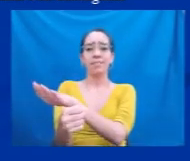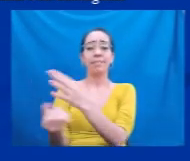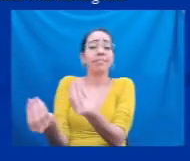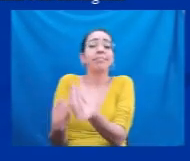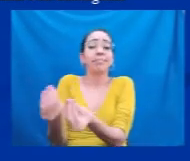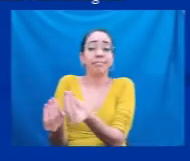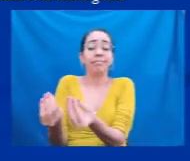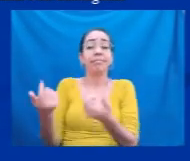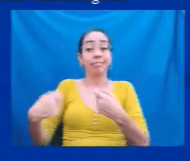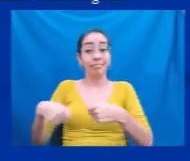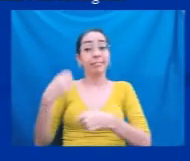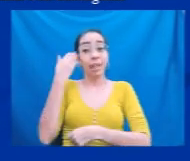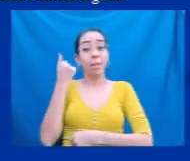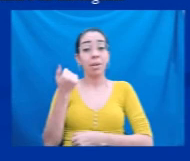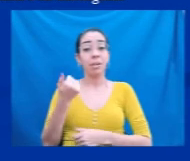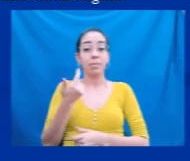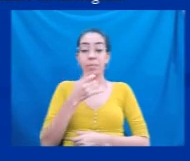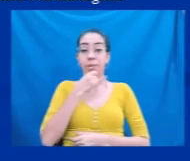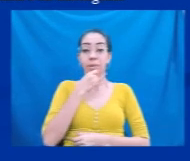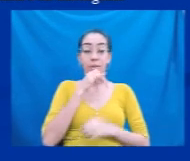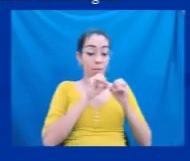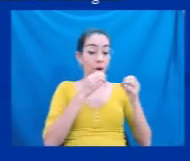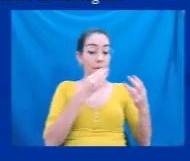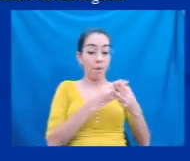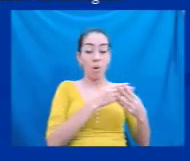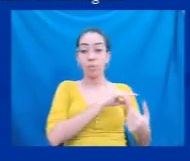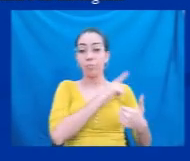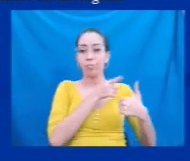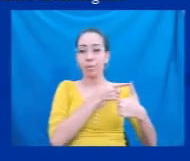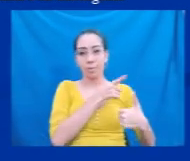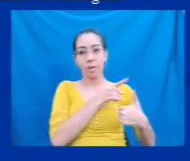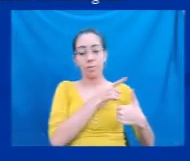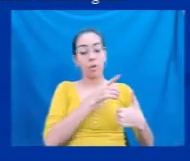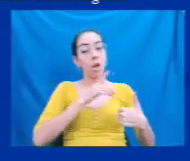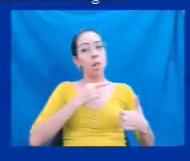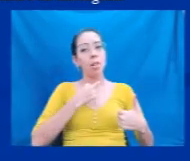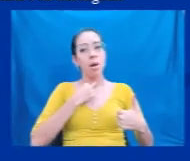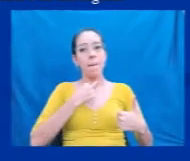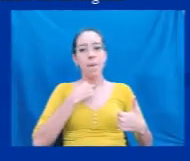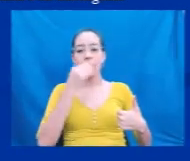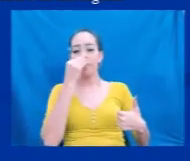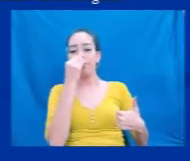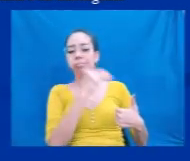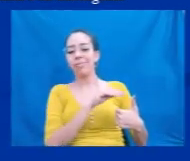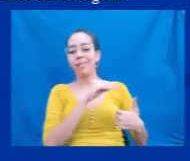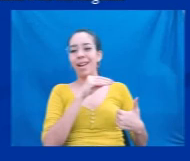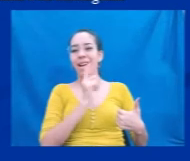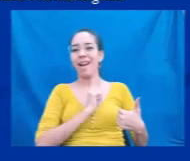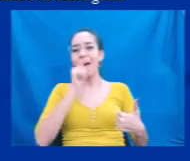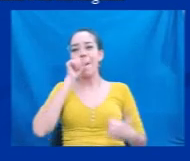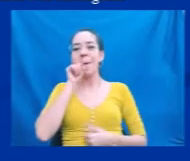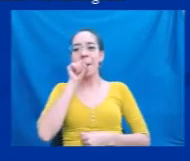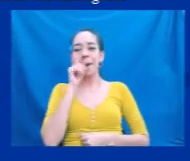slide da aula, o que eu coloco para vocês? Não ignorar os riscos. Não se pode ignorar os riscos, tem que